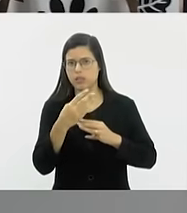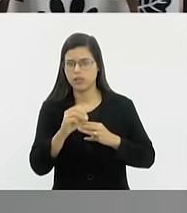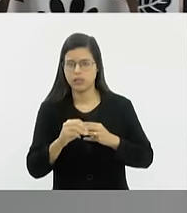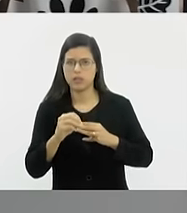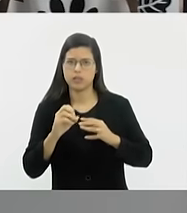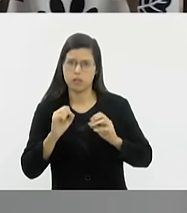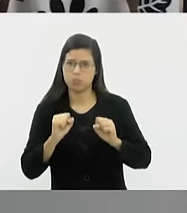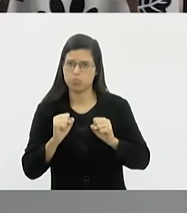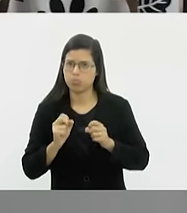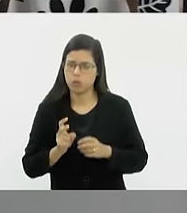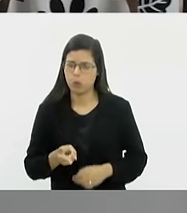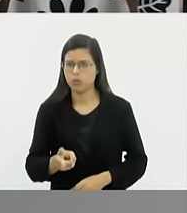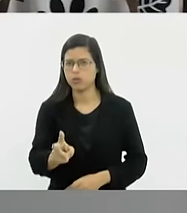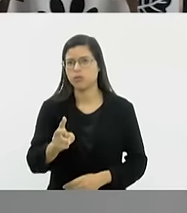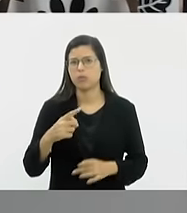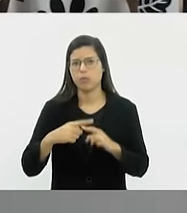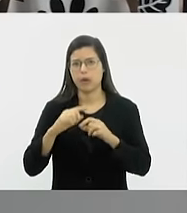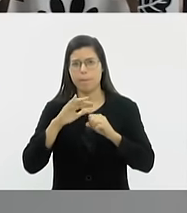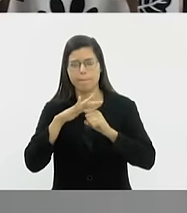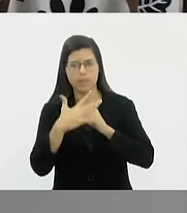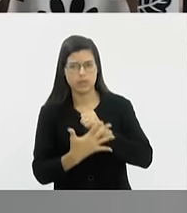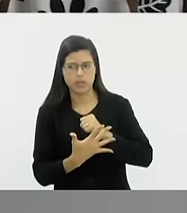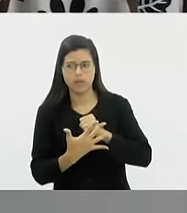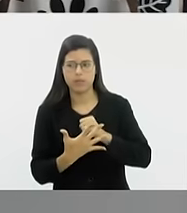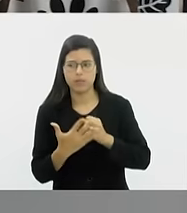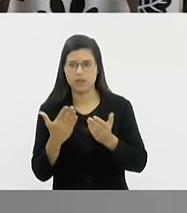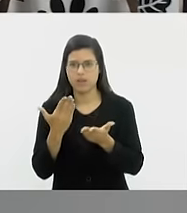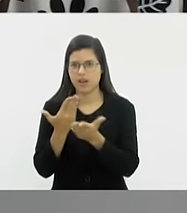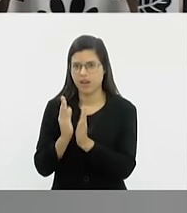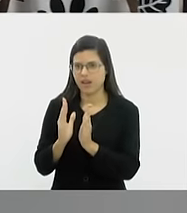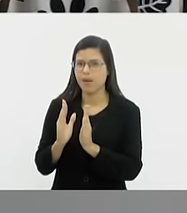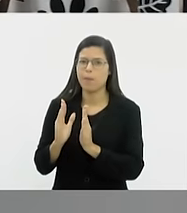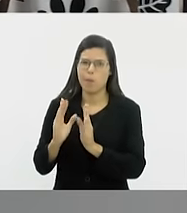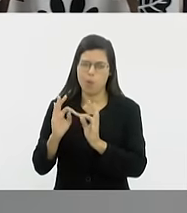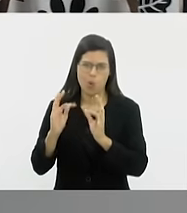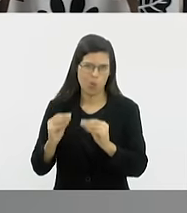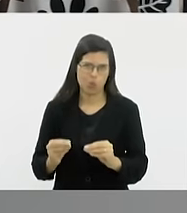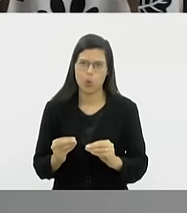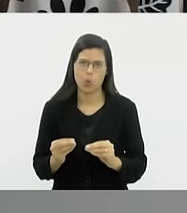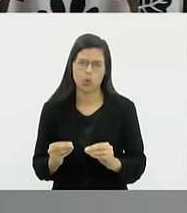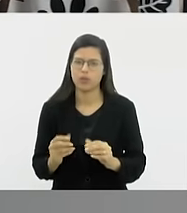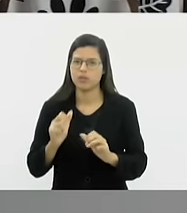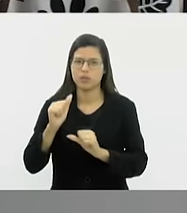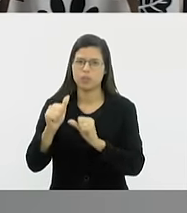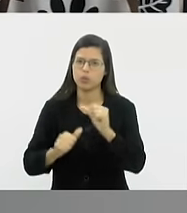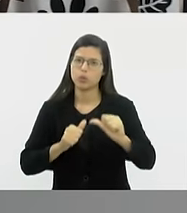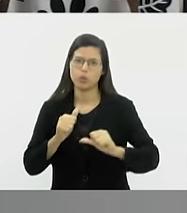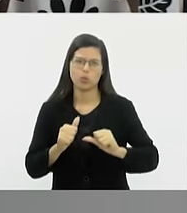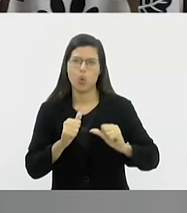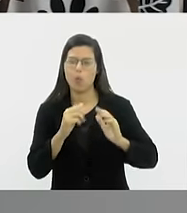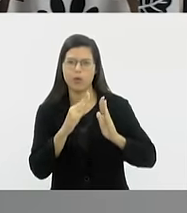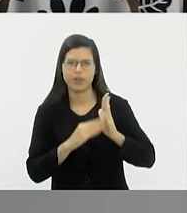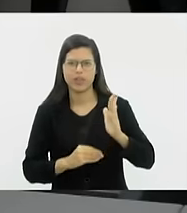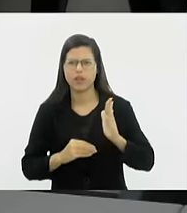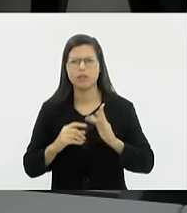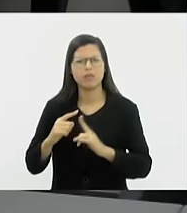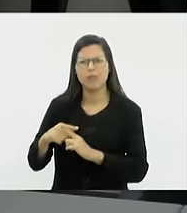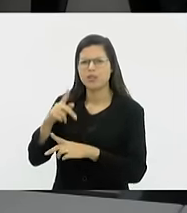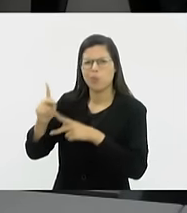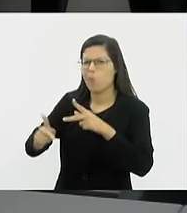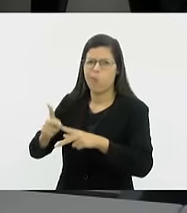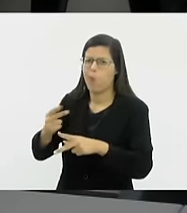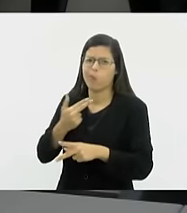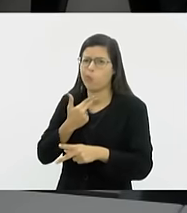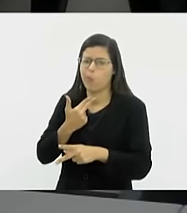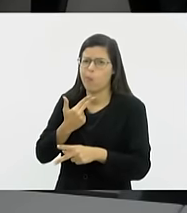continuar, porque a pandemia acabou com todas elas e mudou o formato, por exemplo... Mas a população não pode pagar por isso. Houve